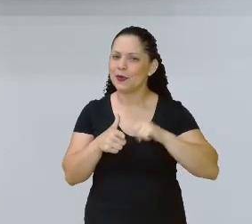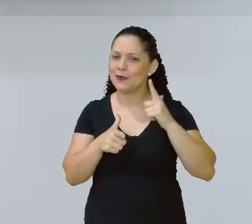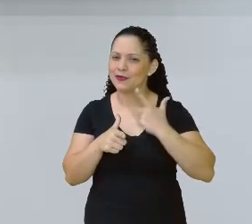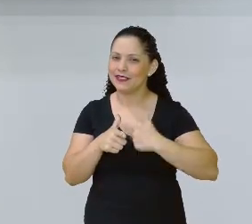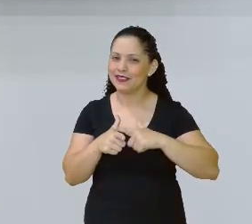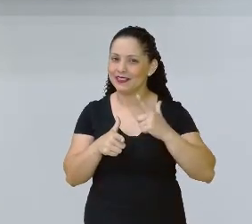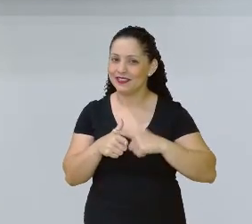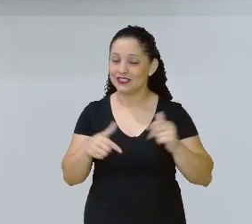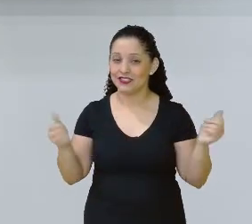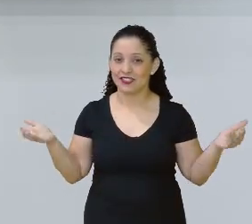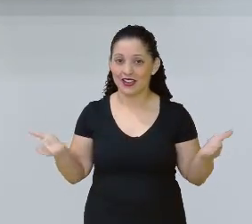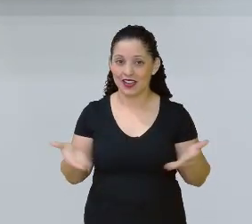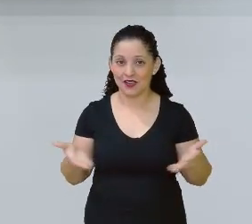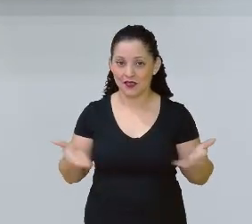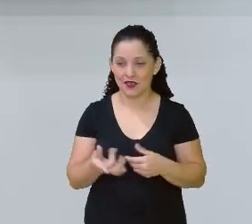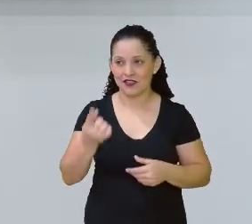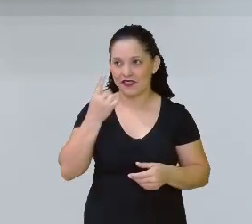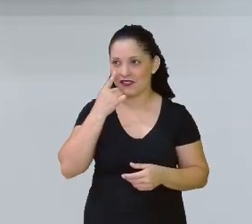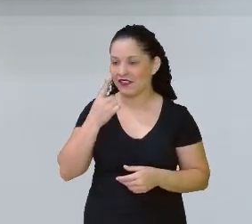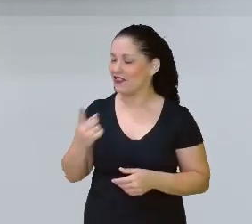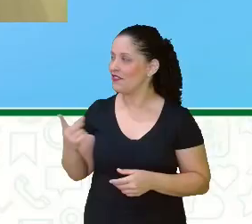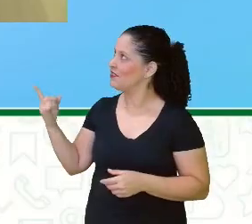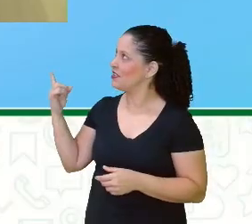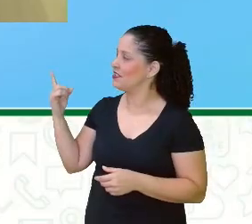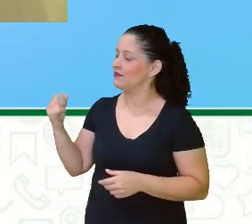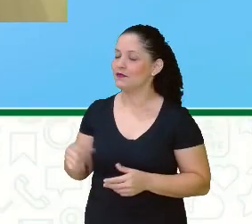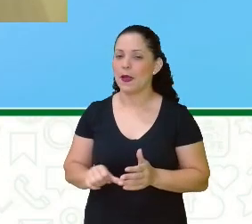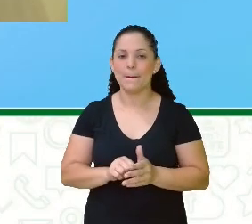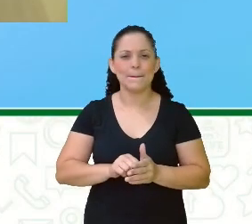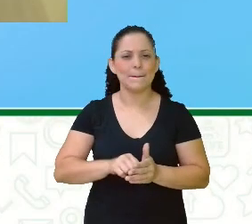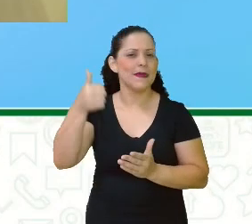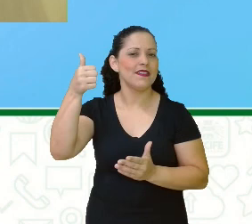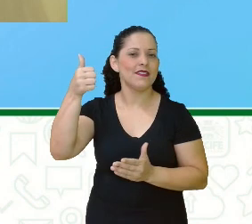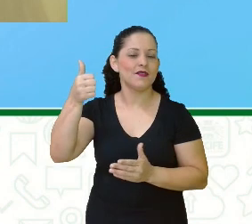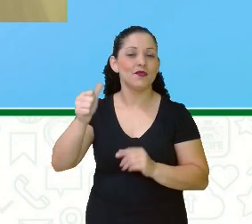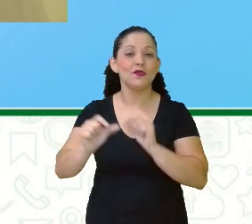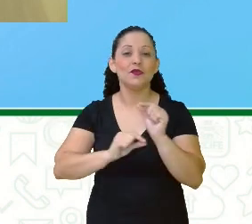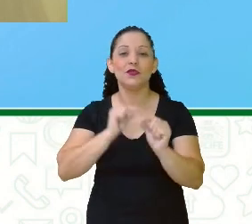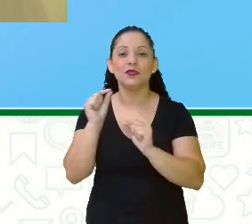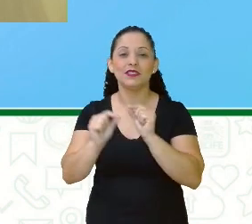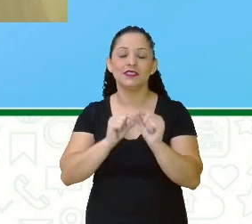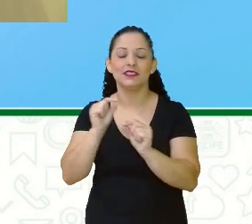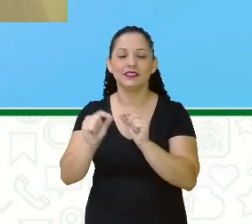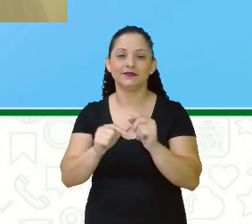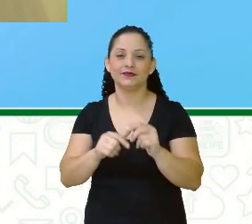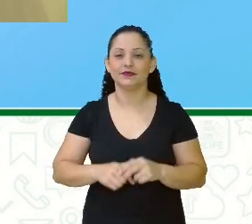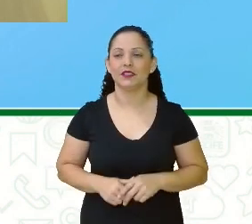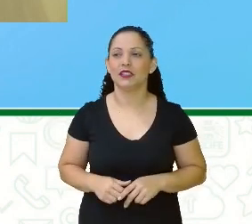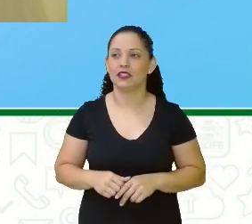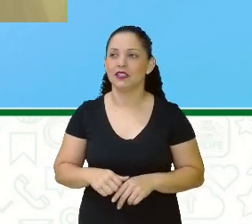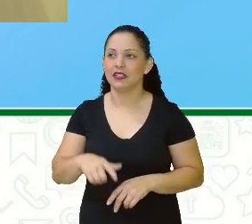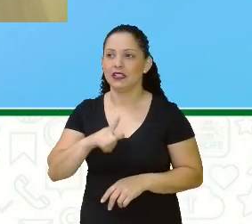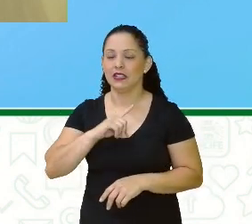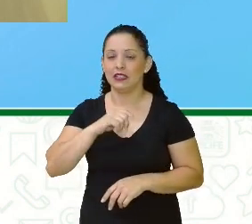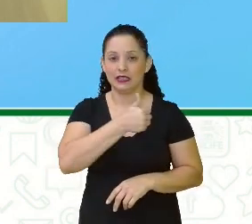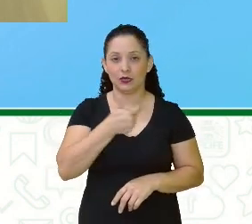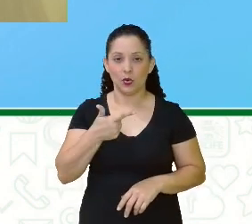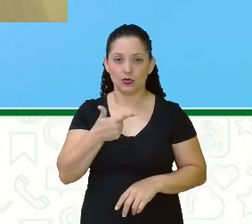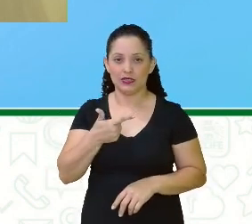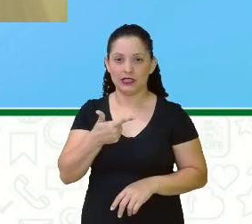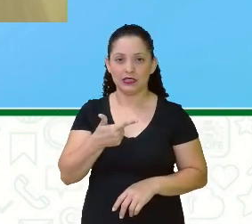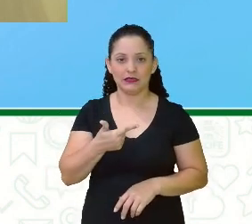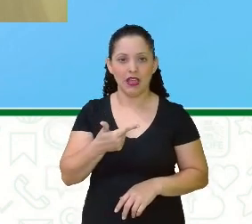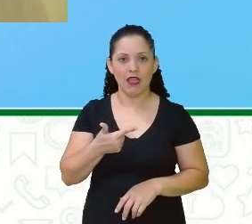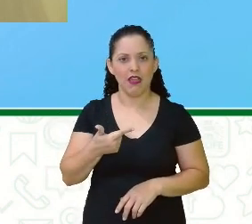nós vamos ver agora esse primeiro problema que eu fiz aí, que tem. Com 12 litros de